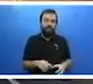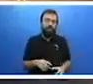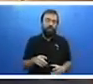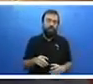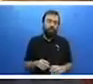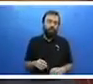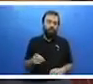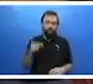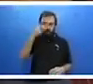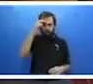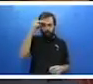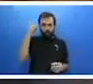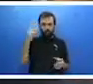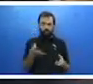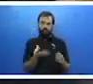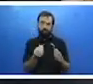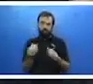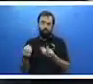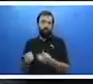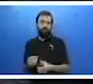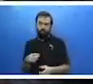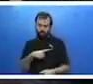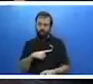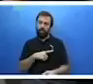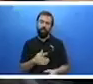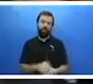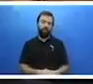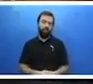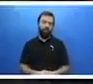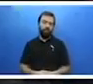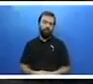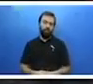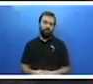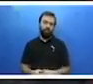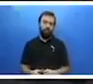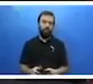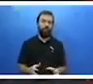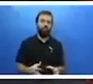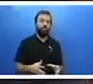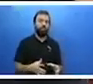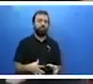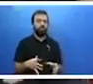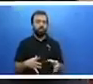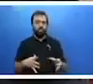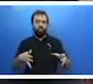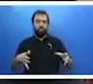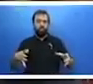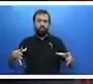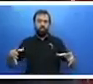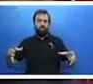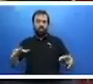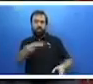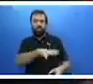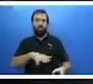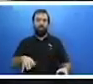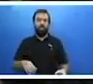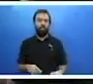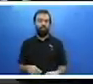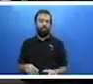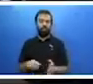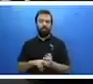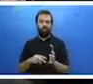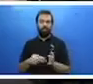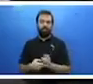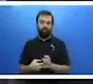onde tem mais espaço, tem mais gente, significa que quanto maior a área, vai ter mais pessoas? Presta